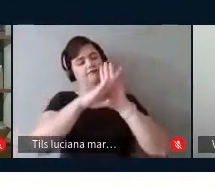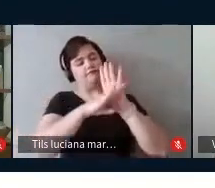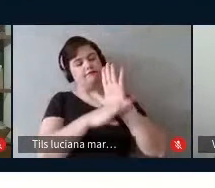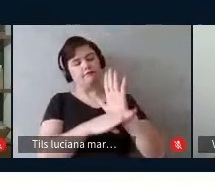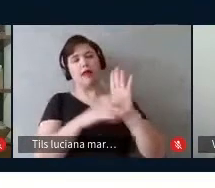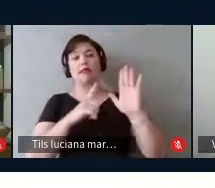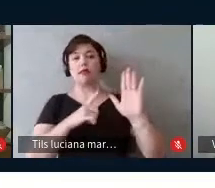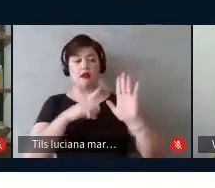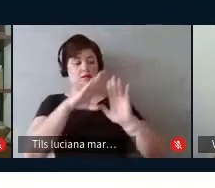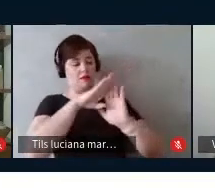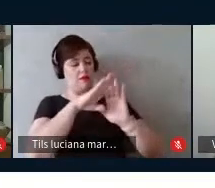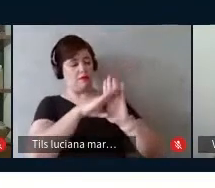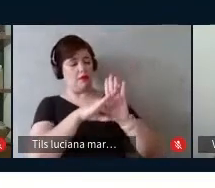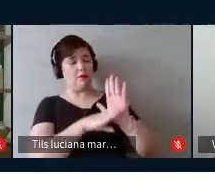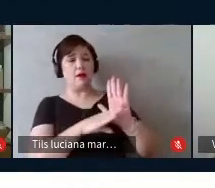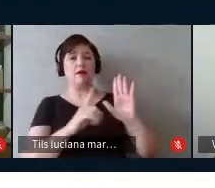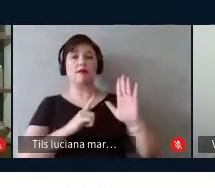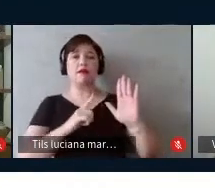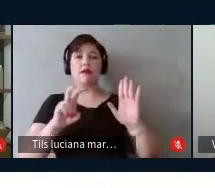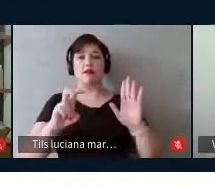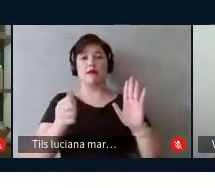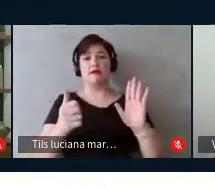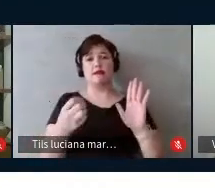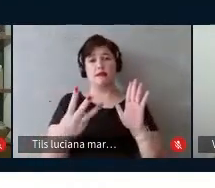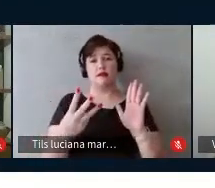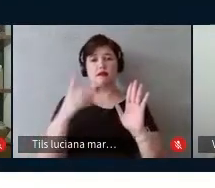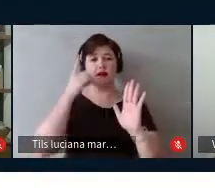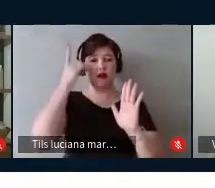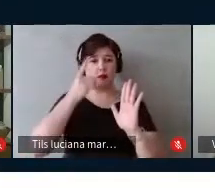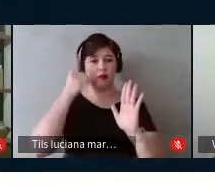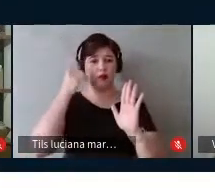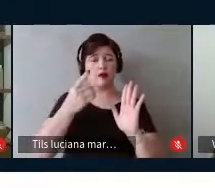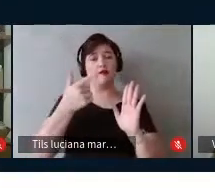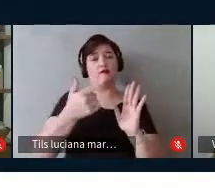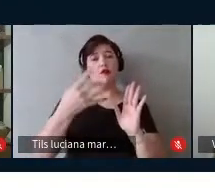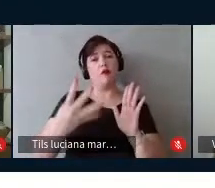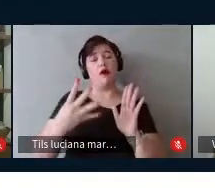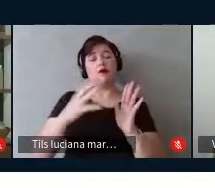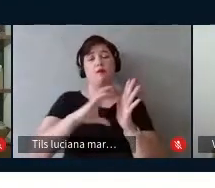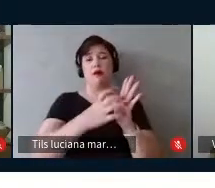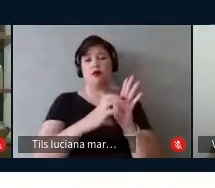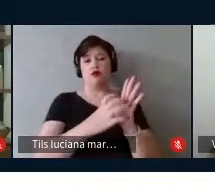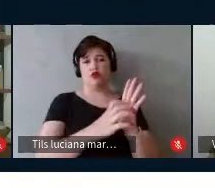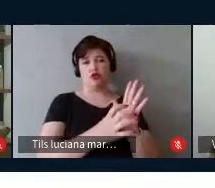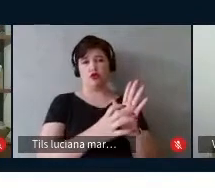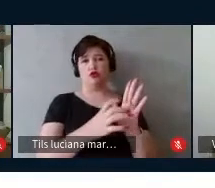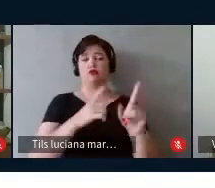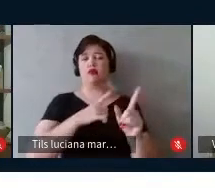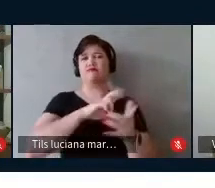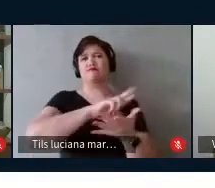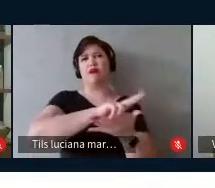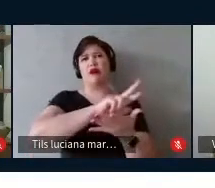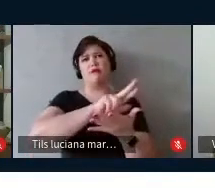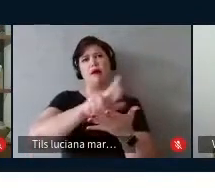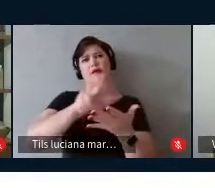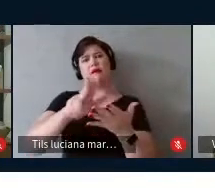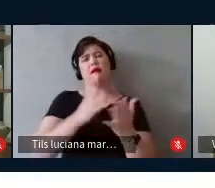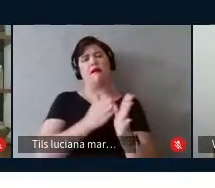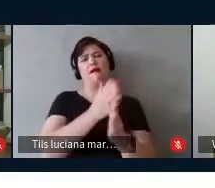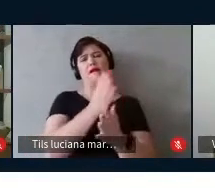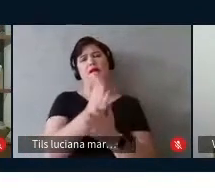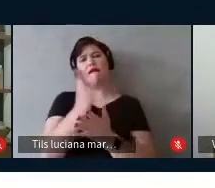rito, envolvendo 513 deputados, 24 partidos, de diversos alinhamentos